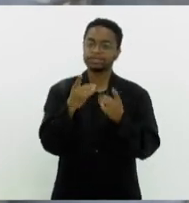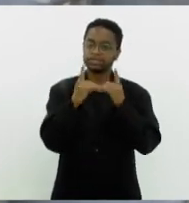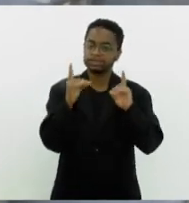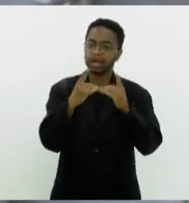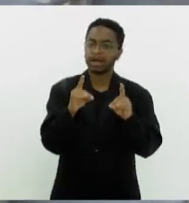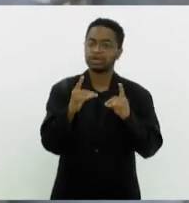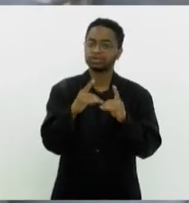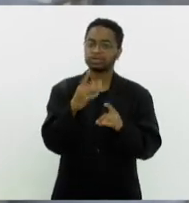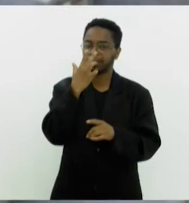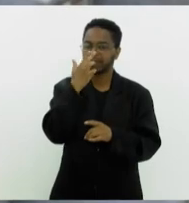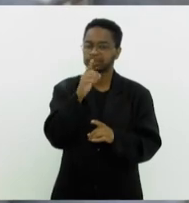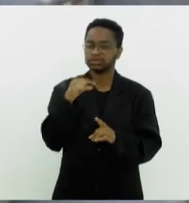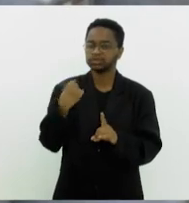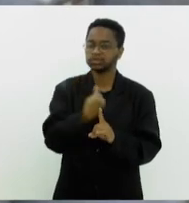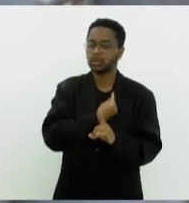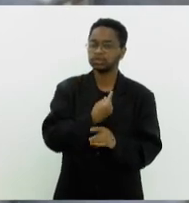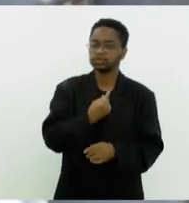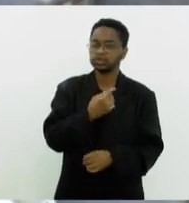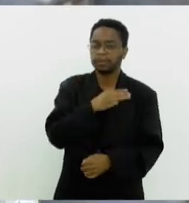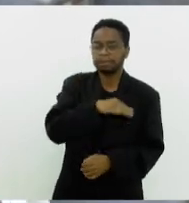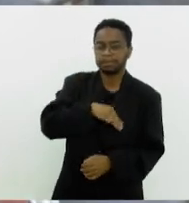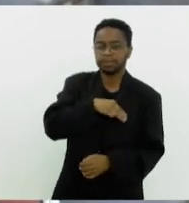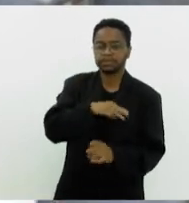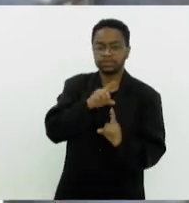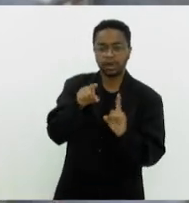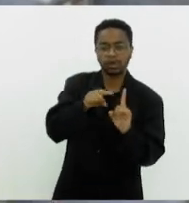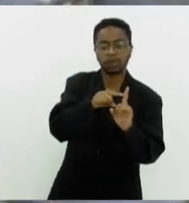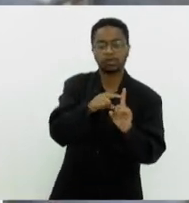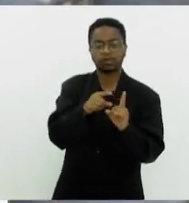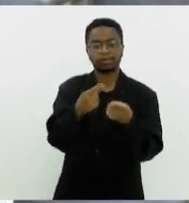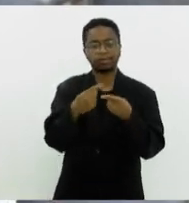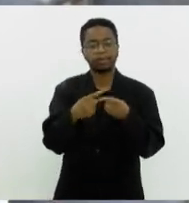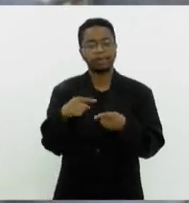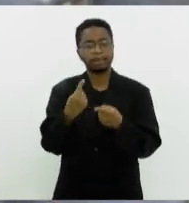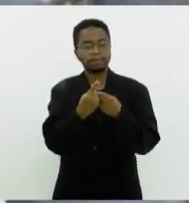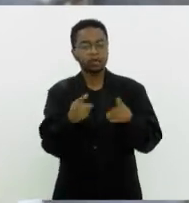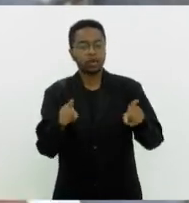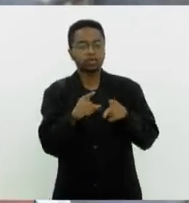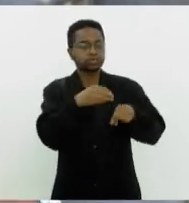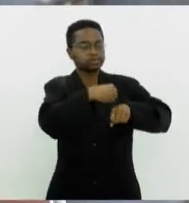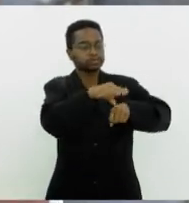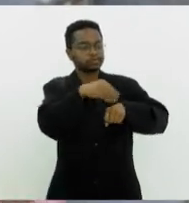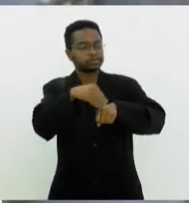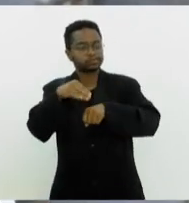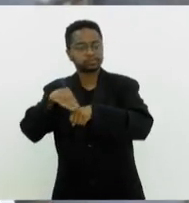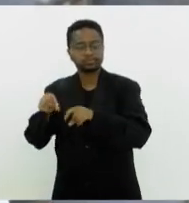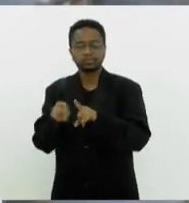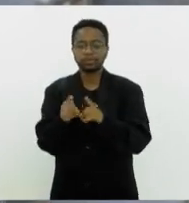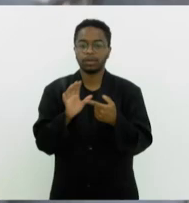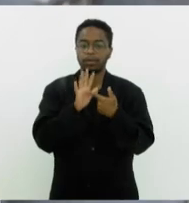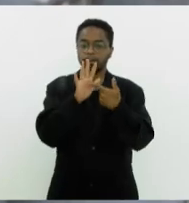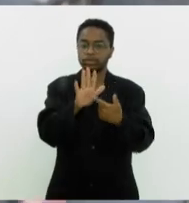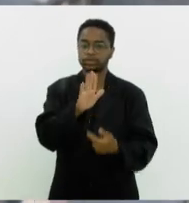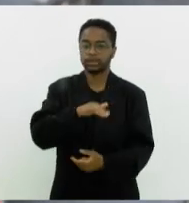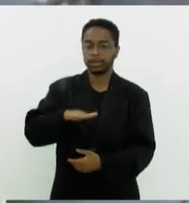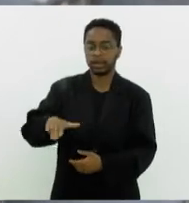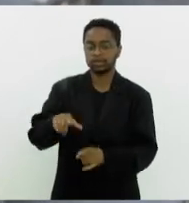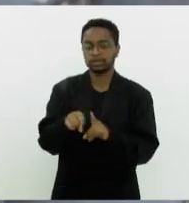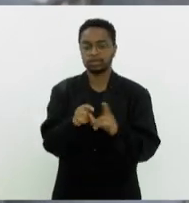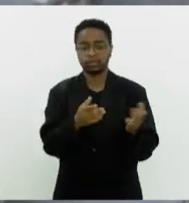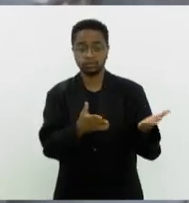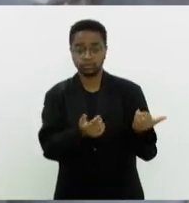é meio missão nossa como músico, sabe? De passar esse patrimônio e de mostrar para as crianças, para os